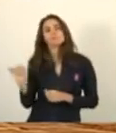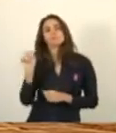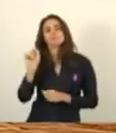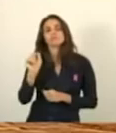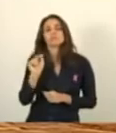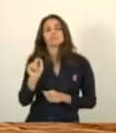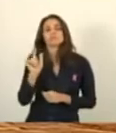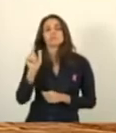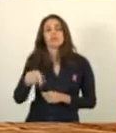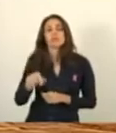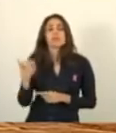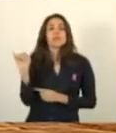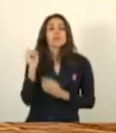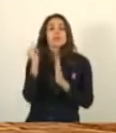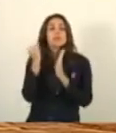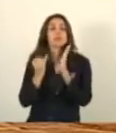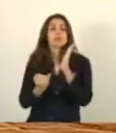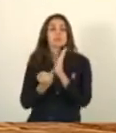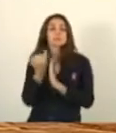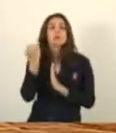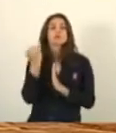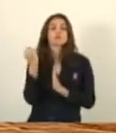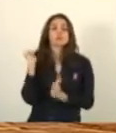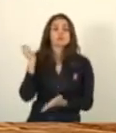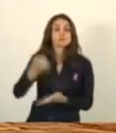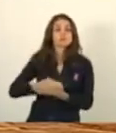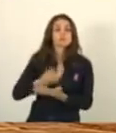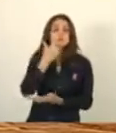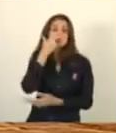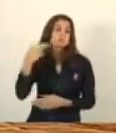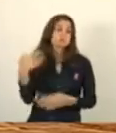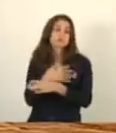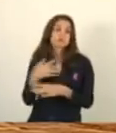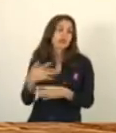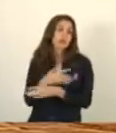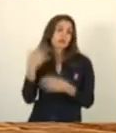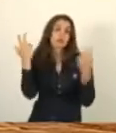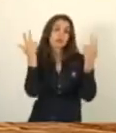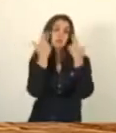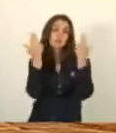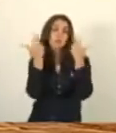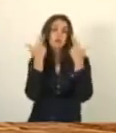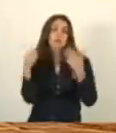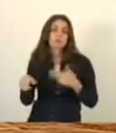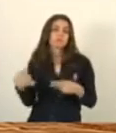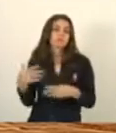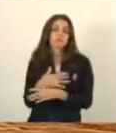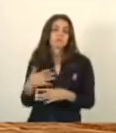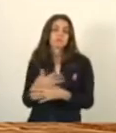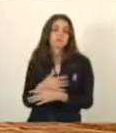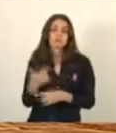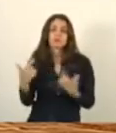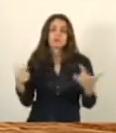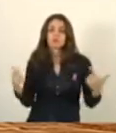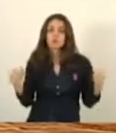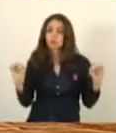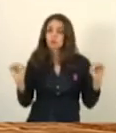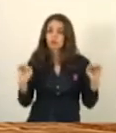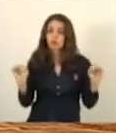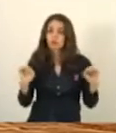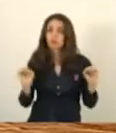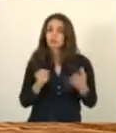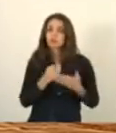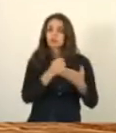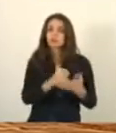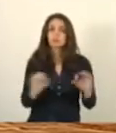um imposto urbano. Vai cobrar como sendo de uma cidade, porém sem estar dentro